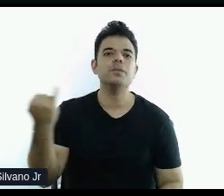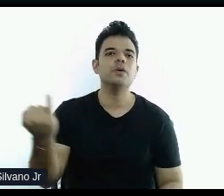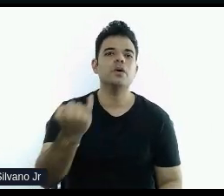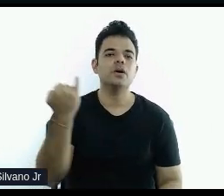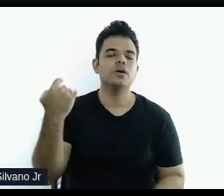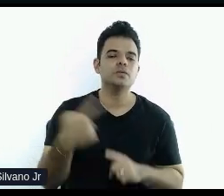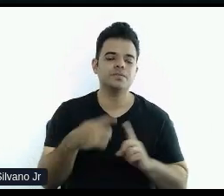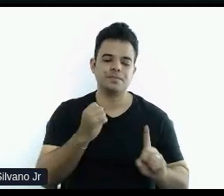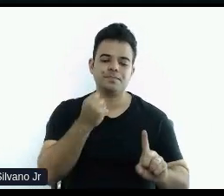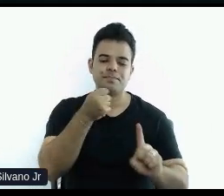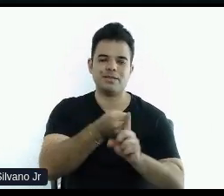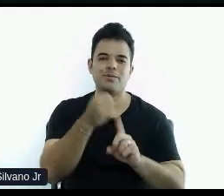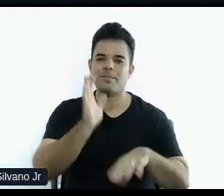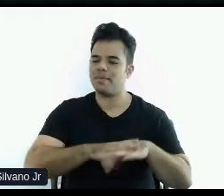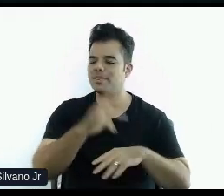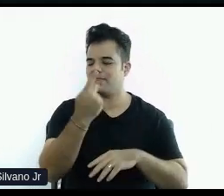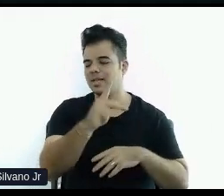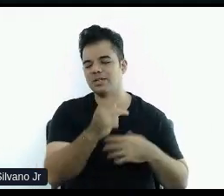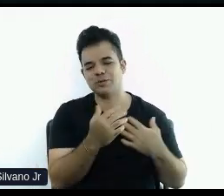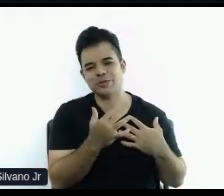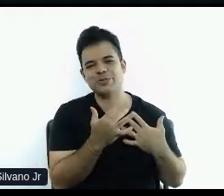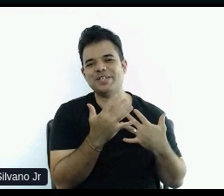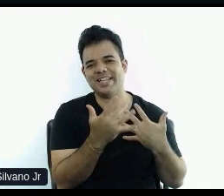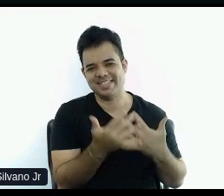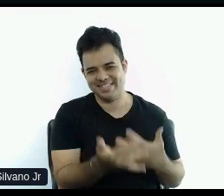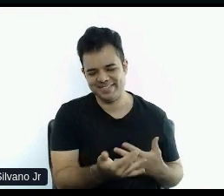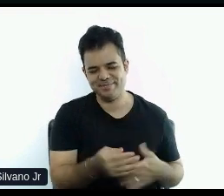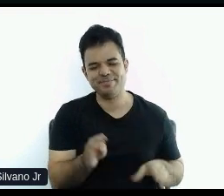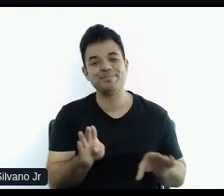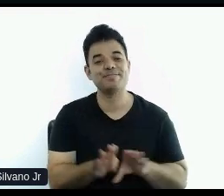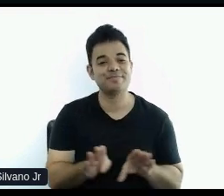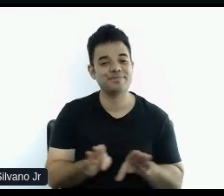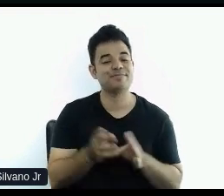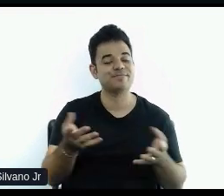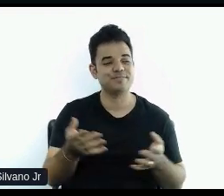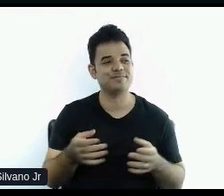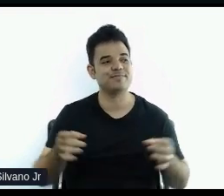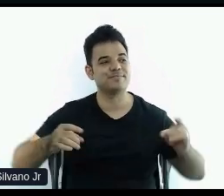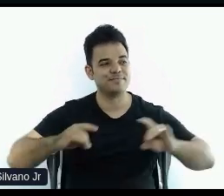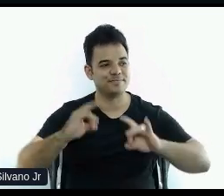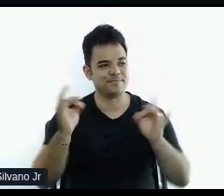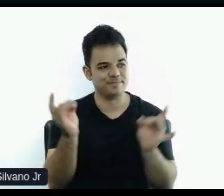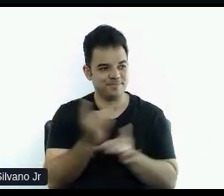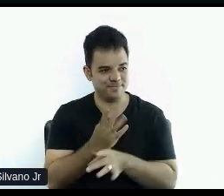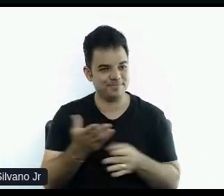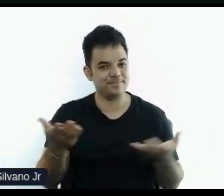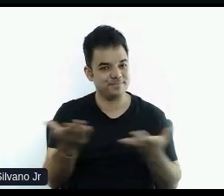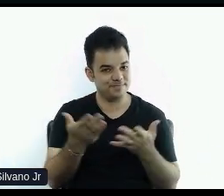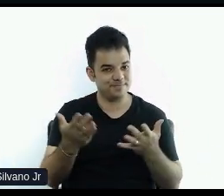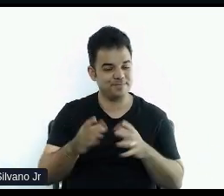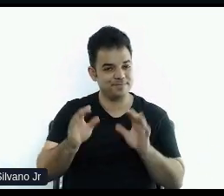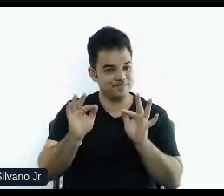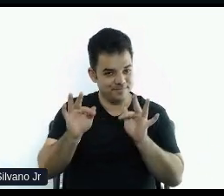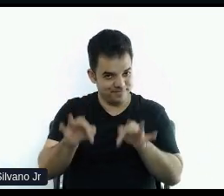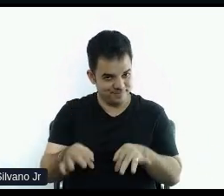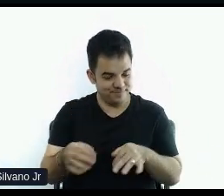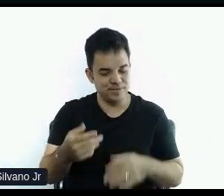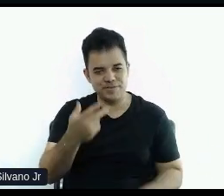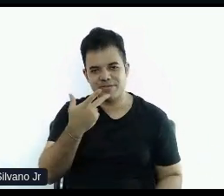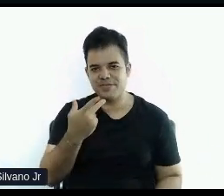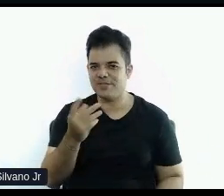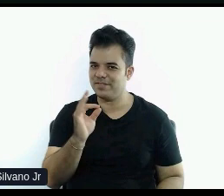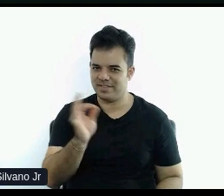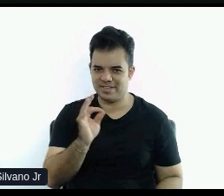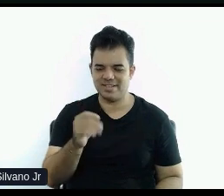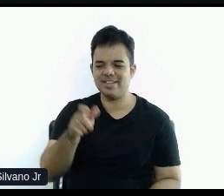minha jornada. E com isso, fechando, para finalizar, eu não falei, né, quem eu